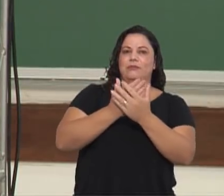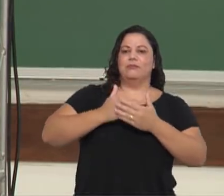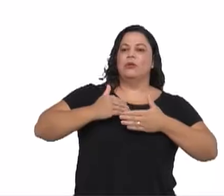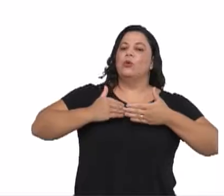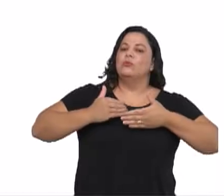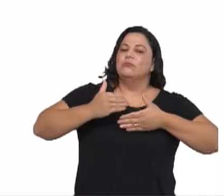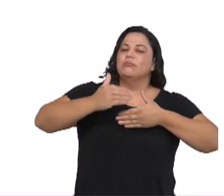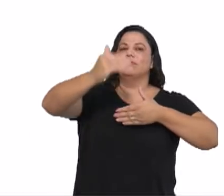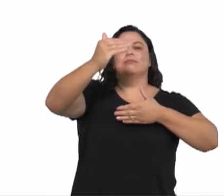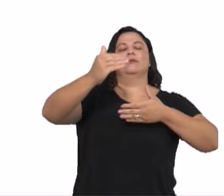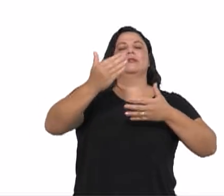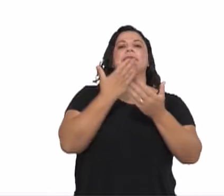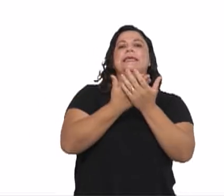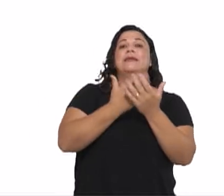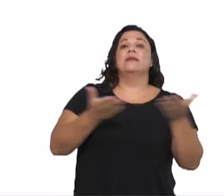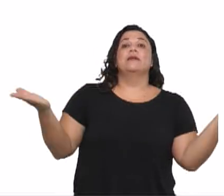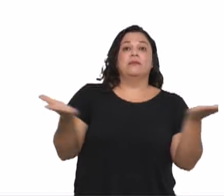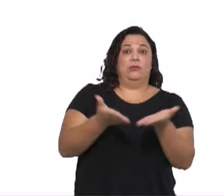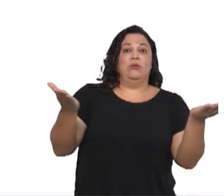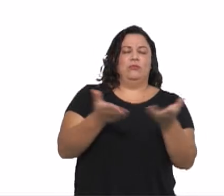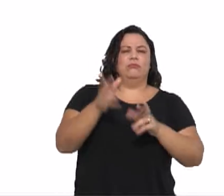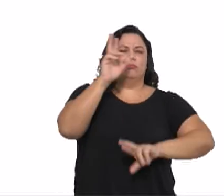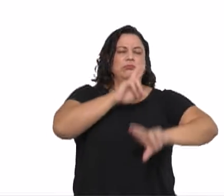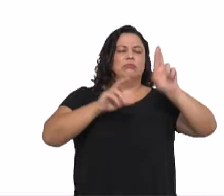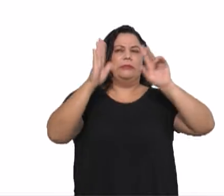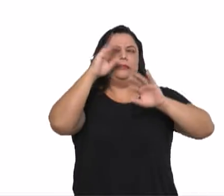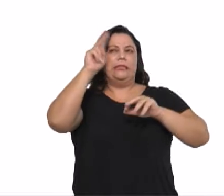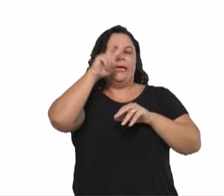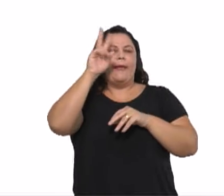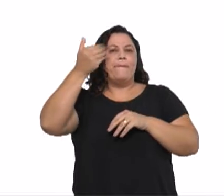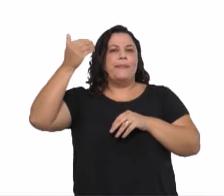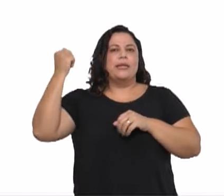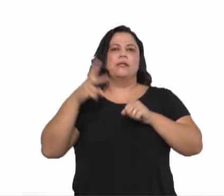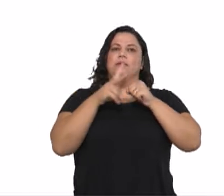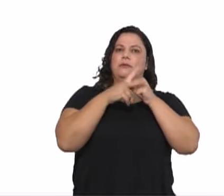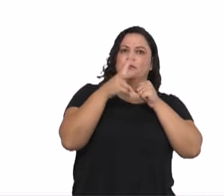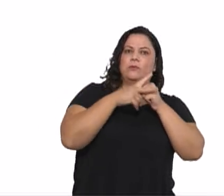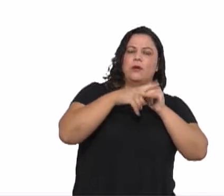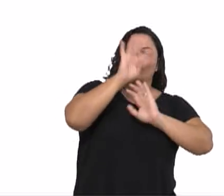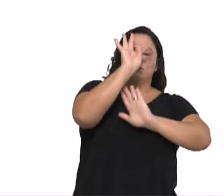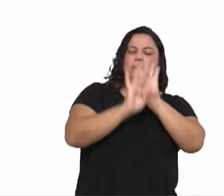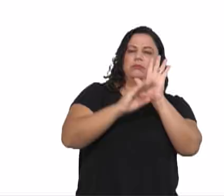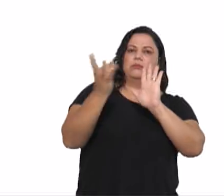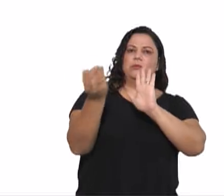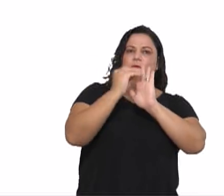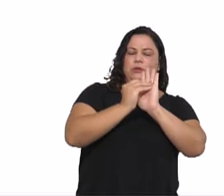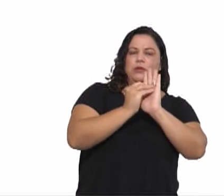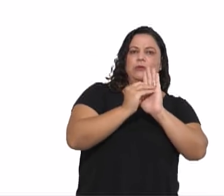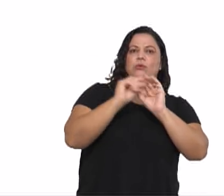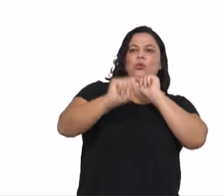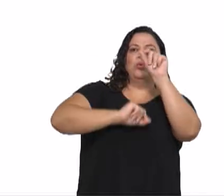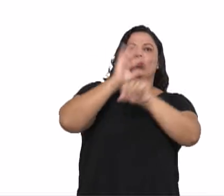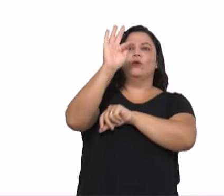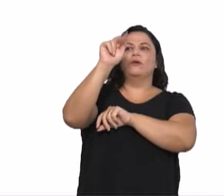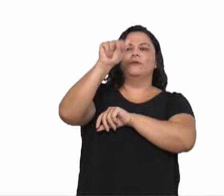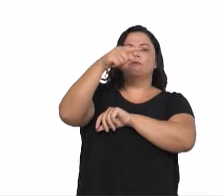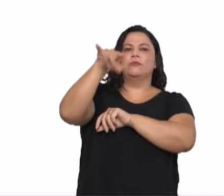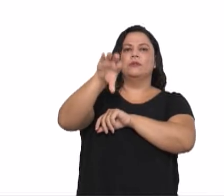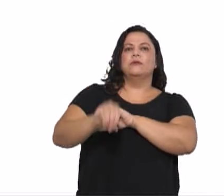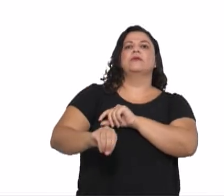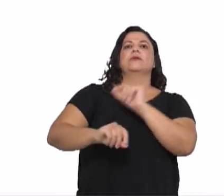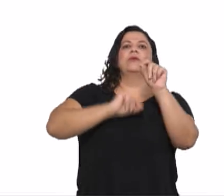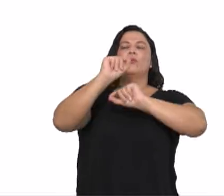aula de hoje, nós recapitulamos os verbos, tá? Dentro de um texto, a função, fizemos uma